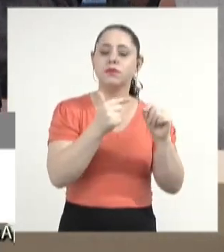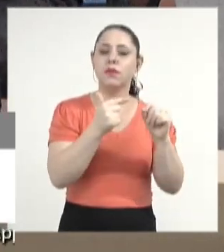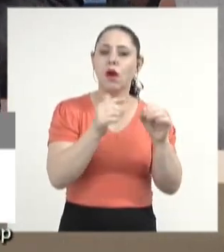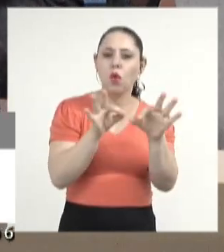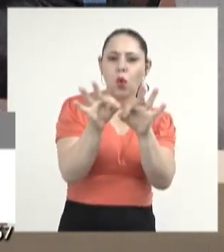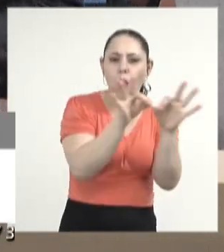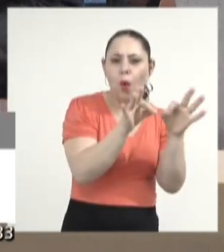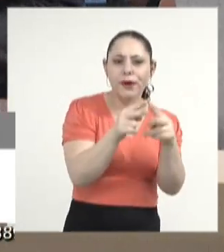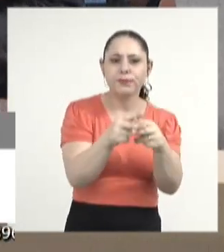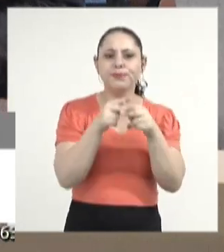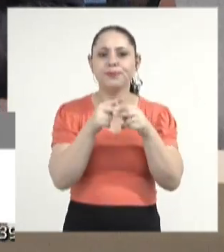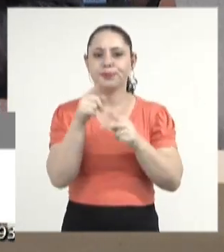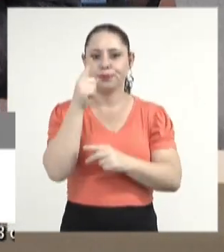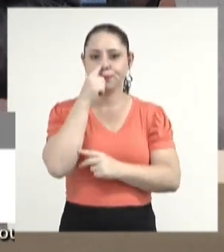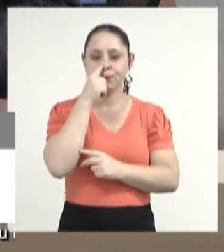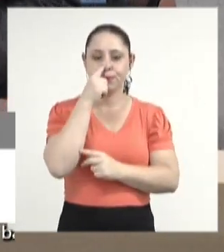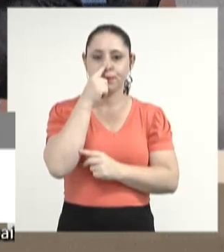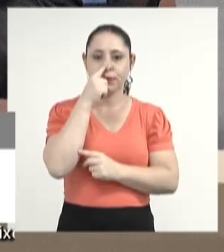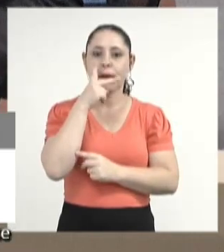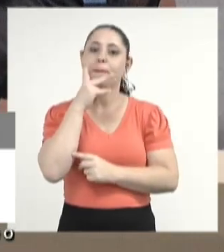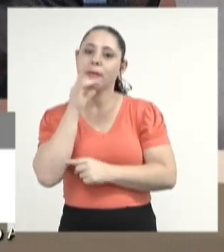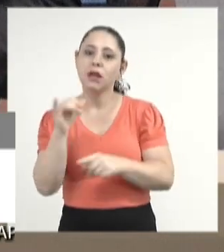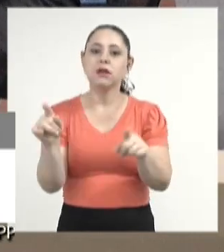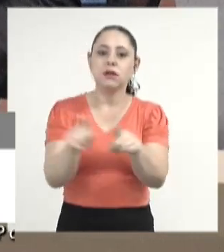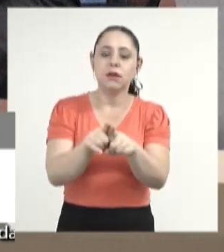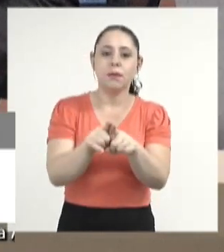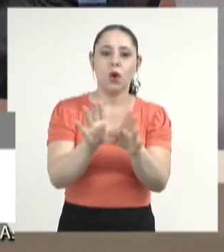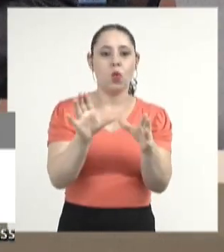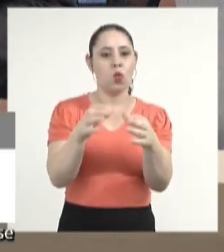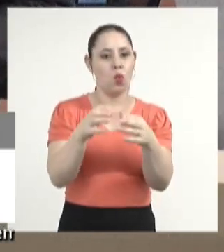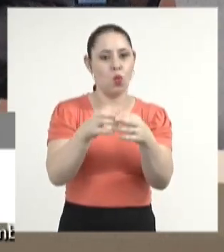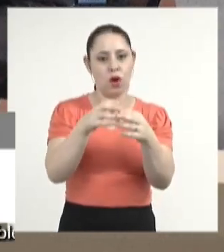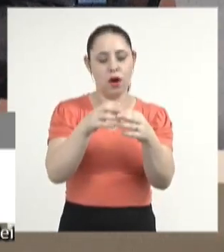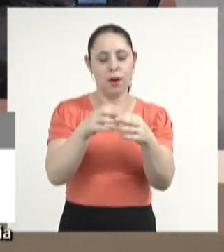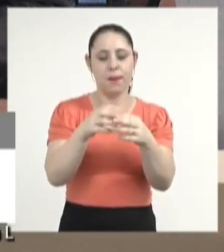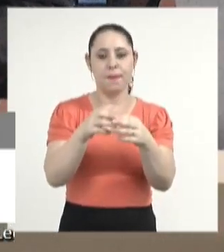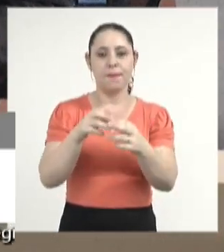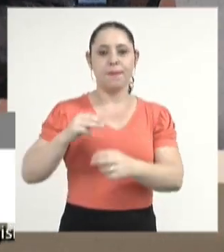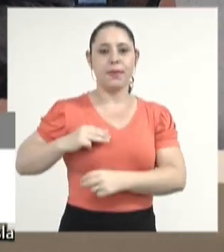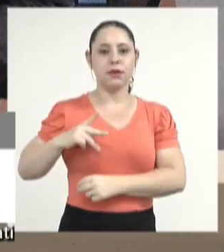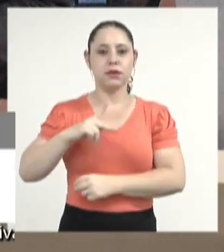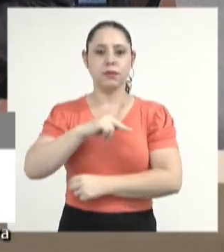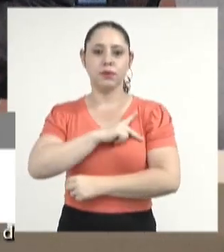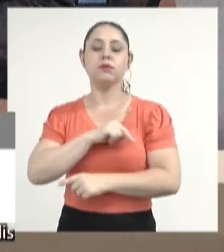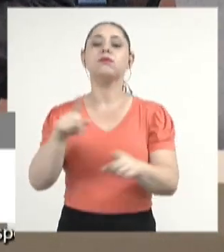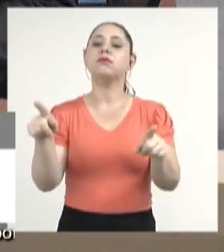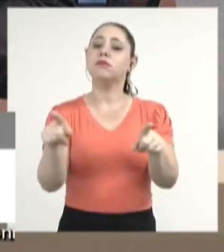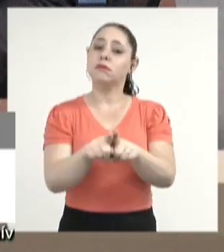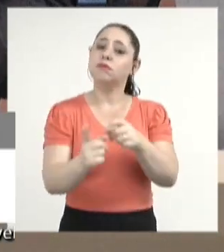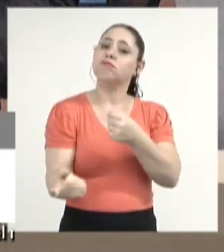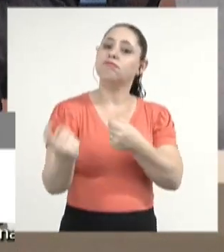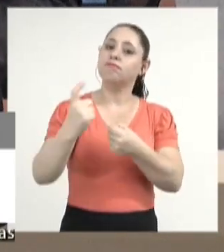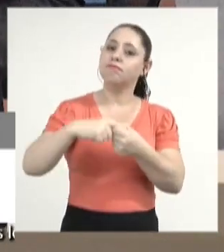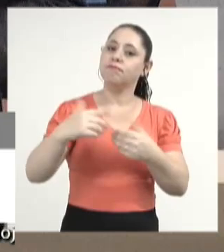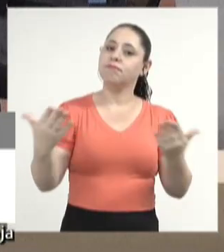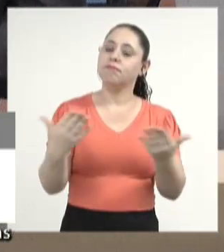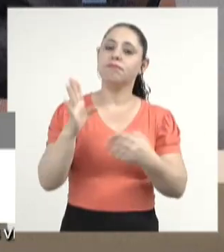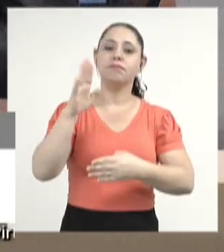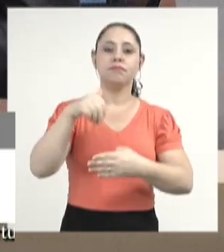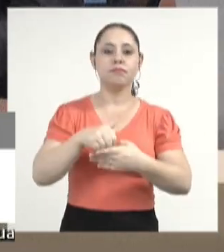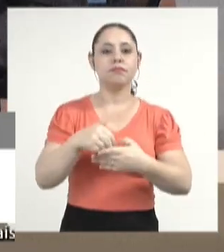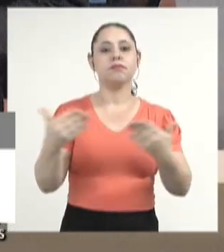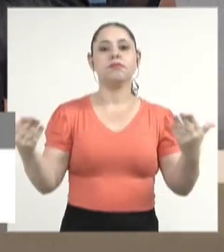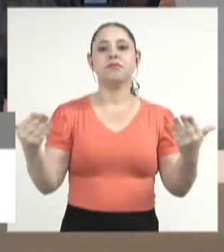que ajusta a licença maternidade e paternidade para os membros do Ministério Público. Também volta para a